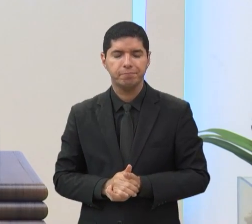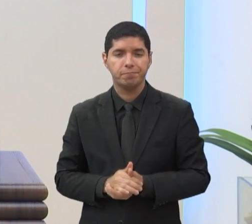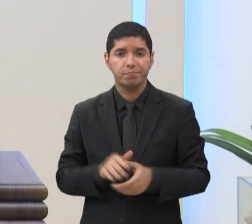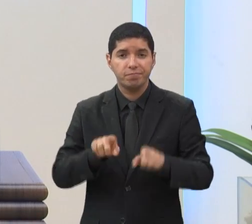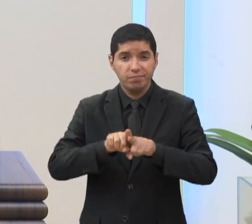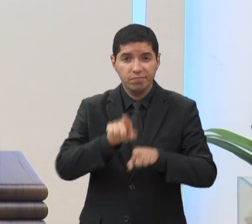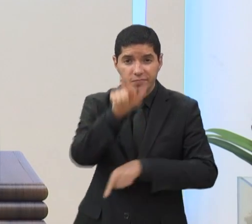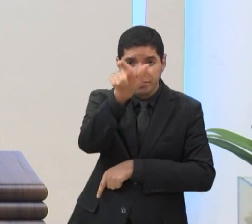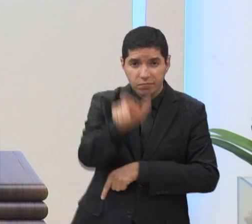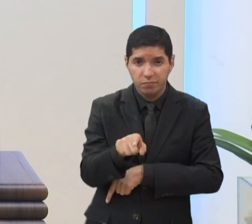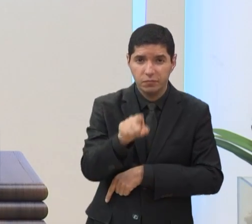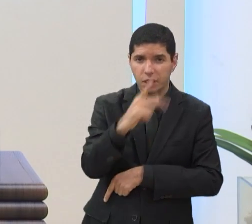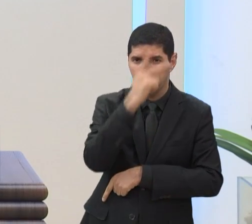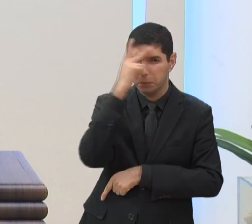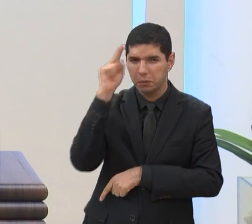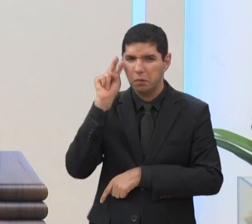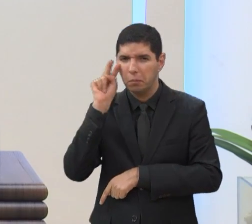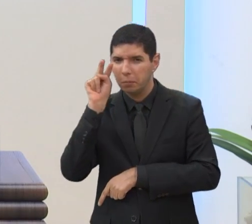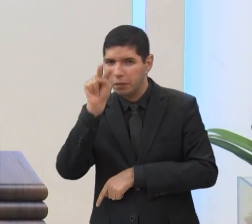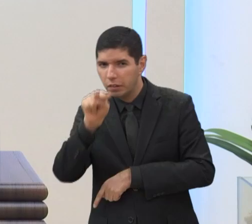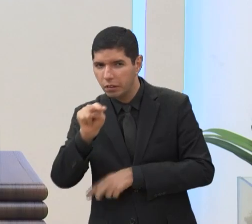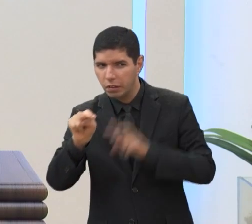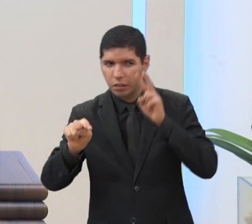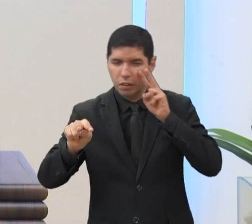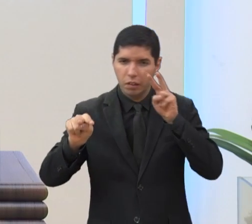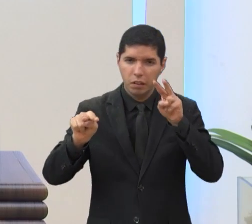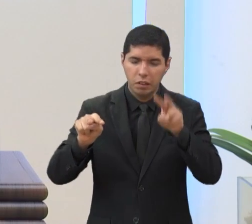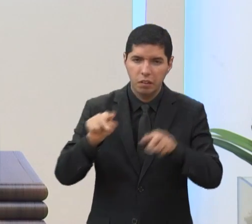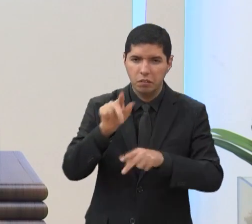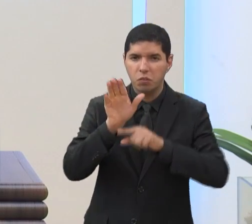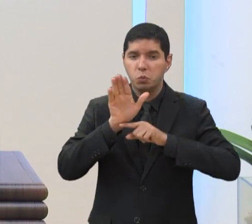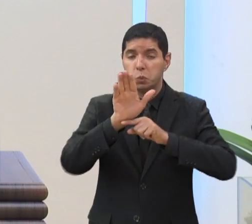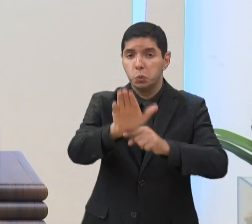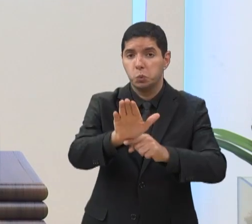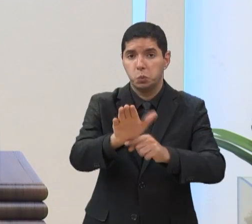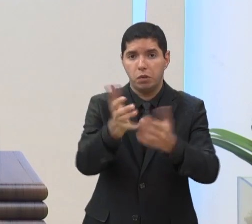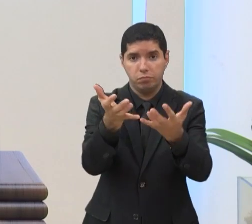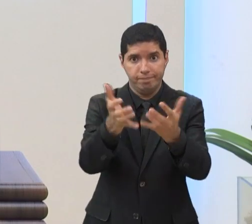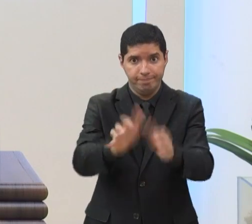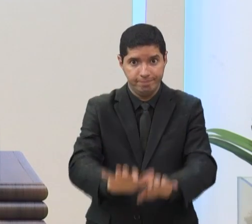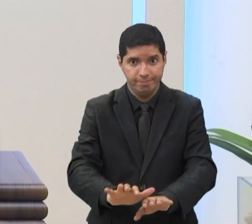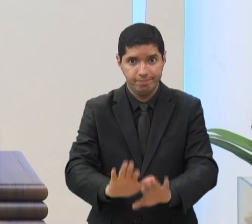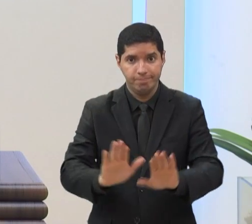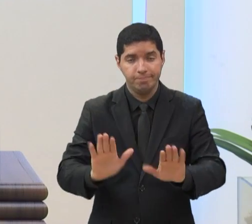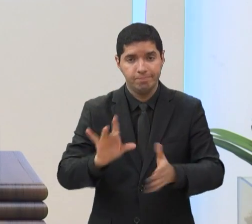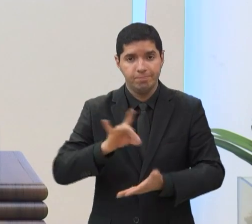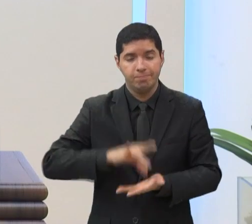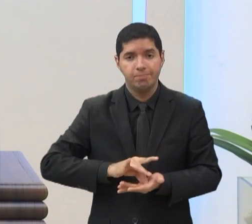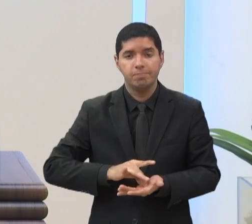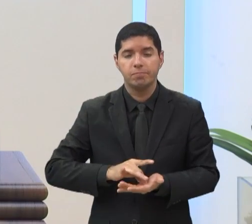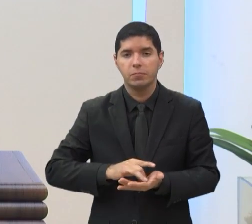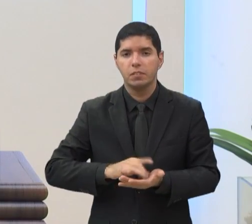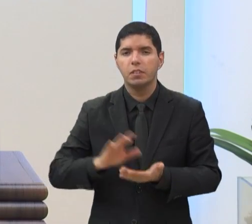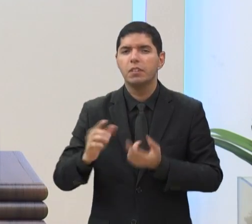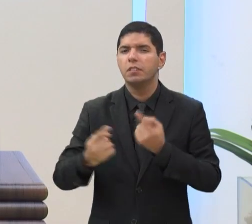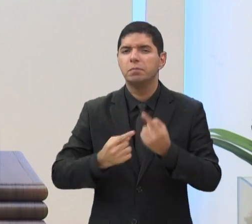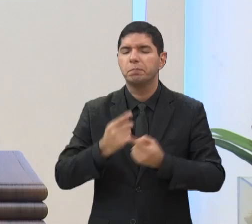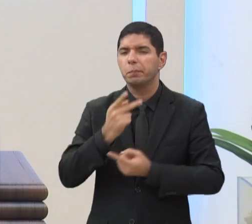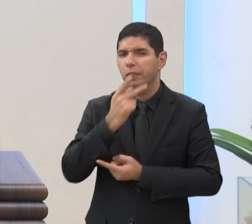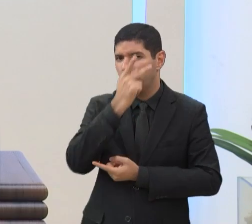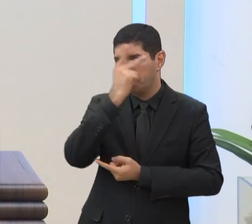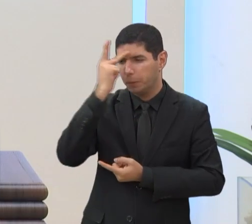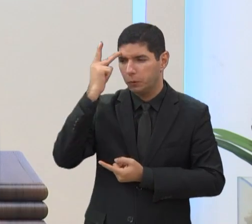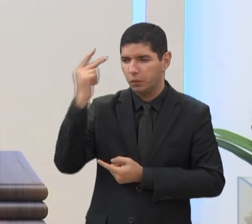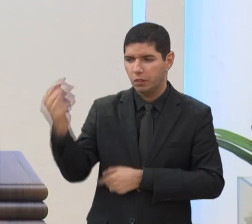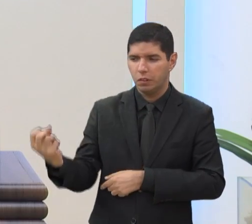sentimento que não lhe ajuda em nada. Quantas vezes alguém olha para nós querendo